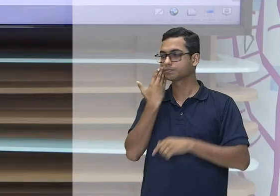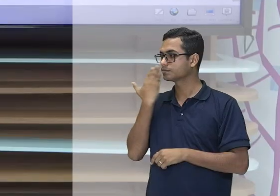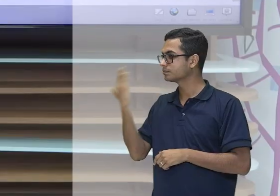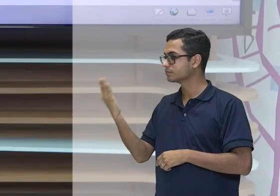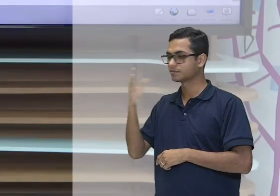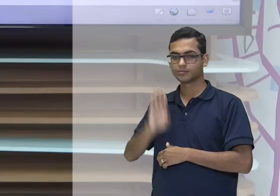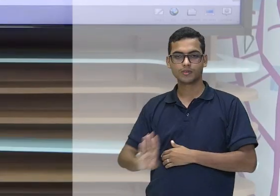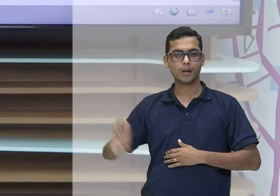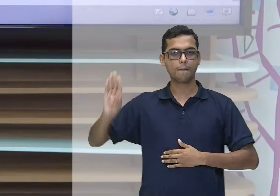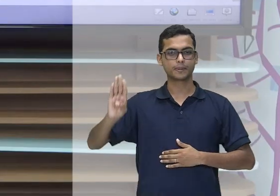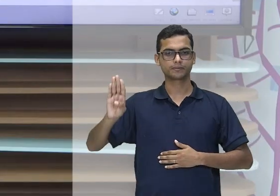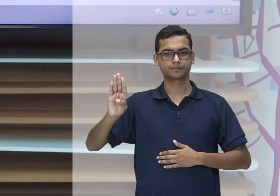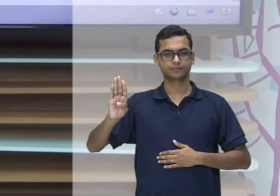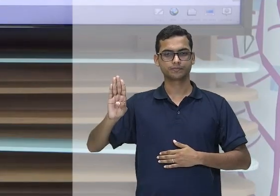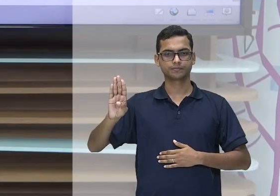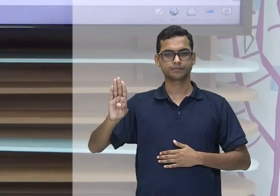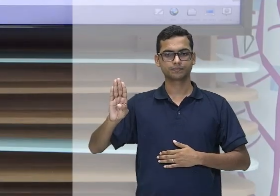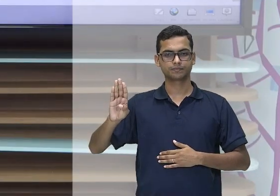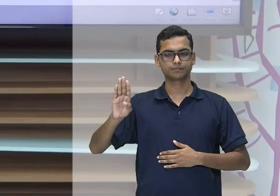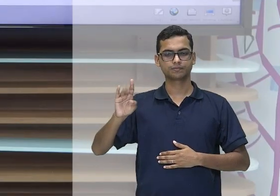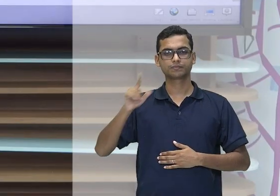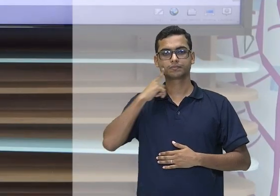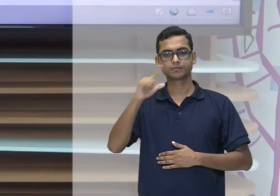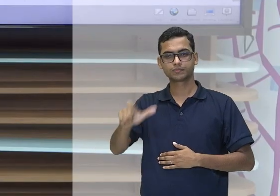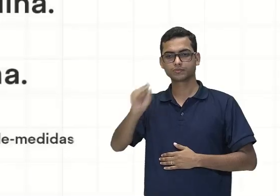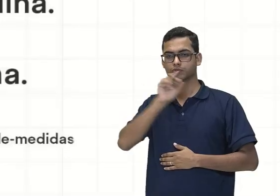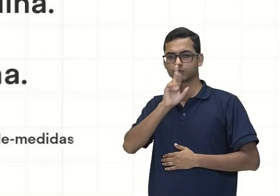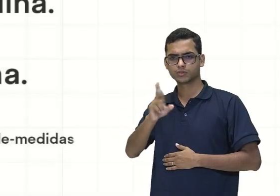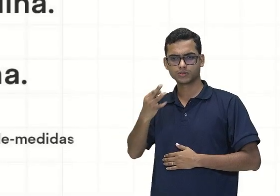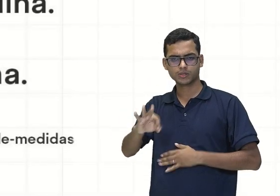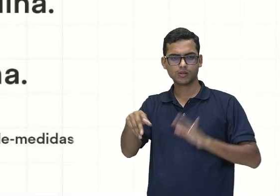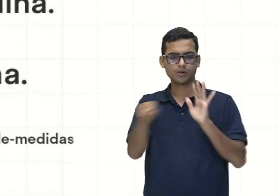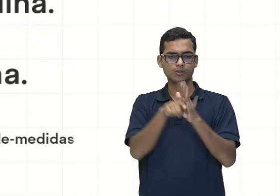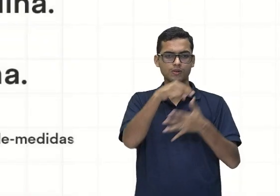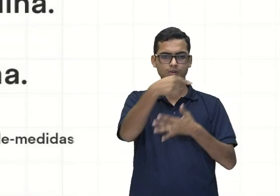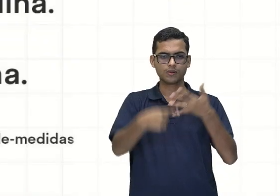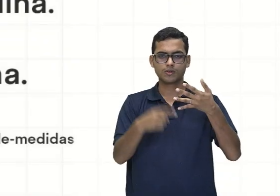B, né? Então, vamos aí marcar a nossa alternativa correta, vamos lá?